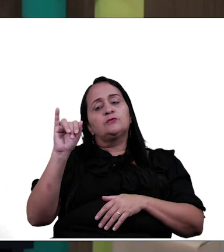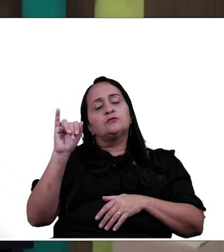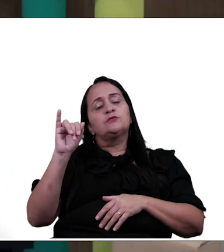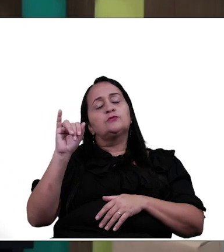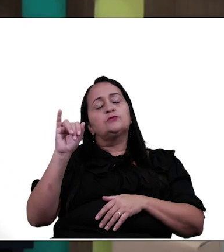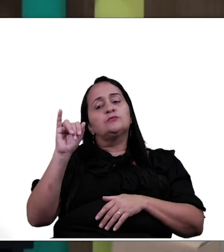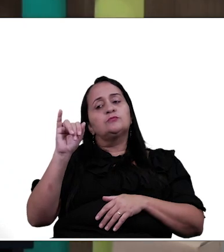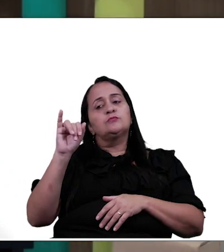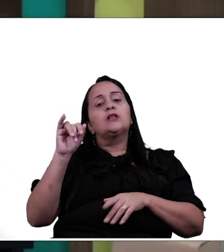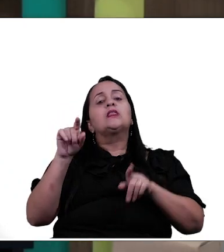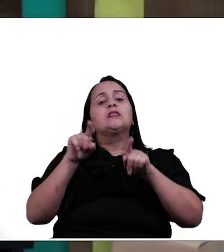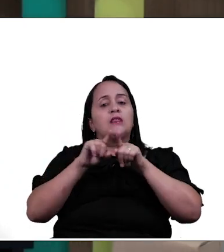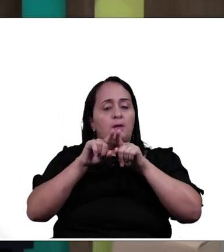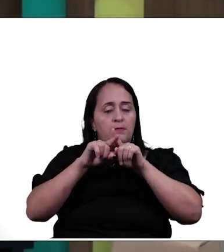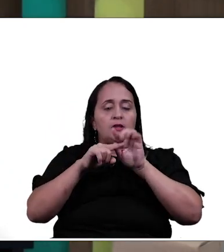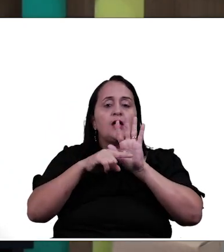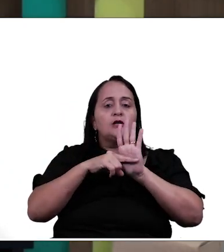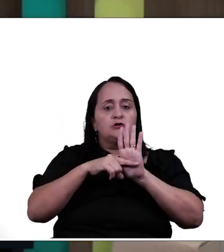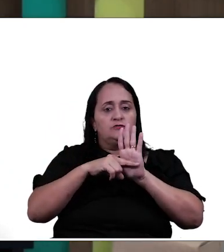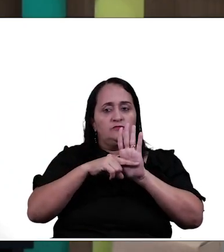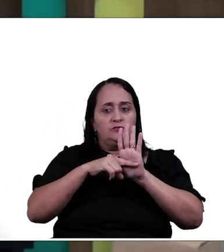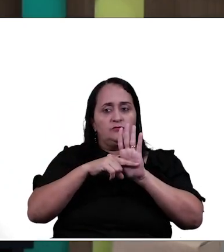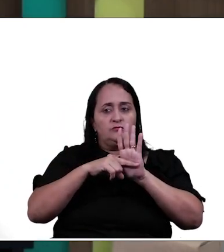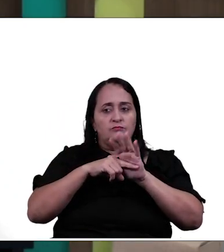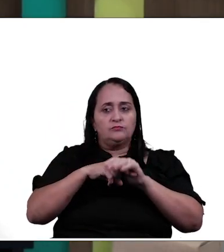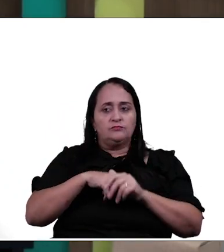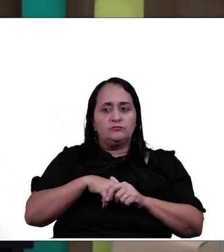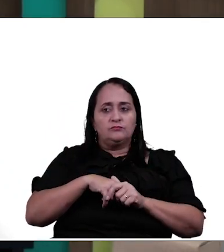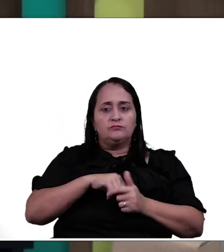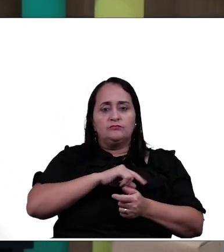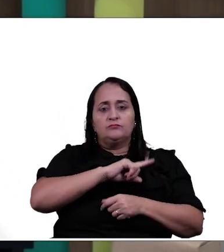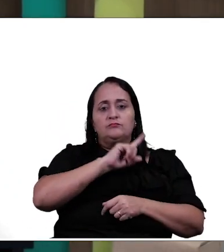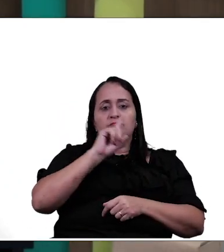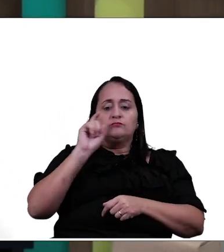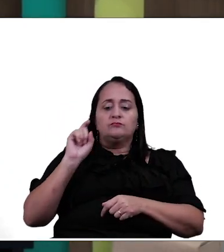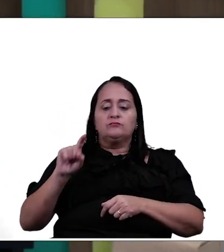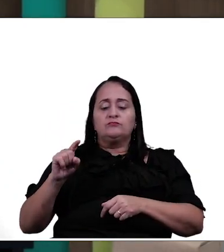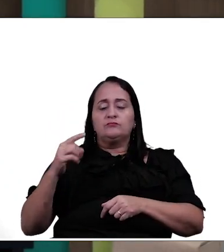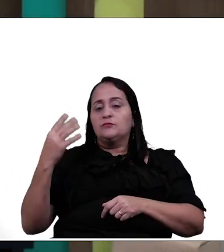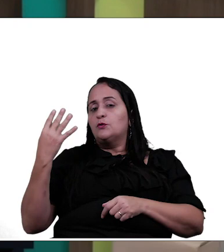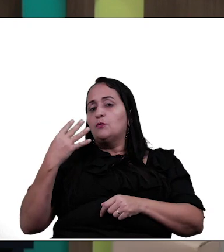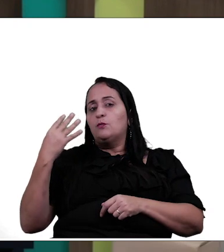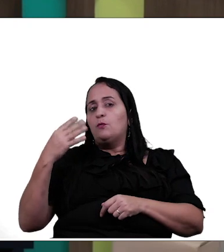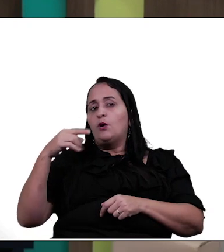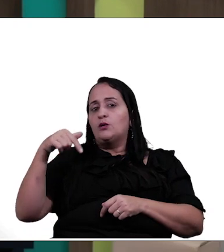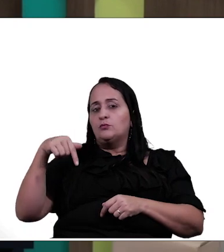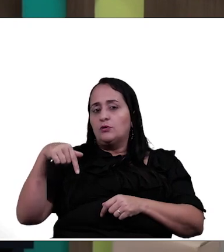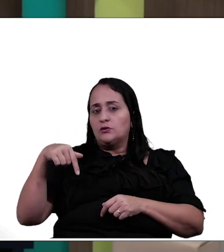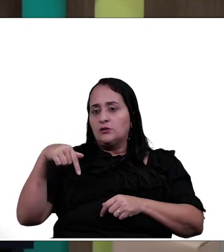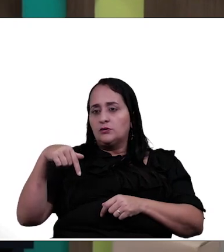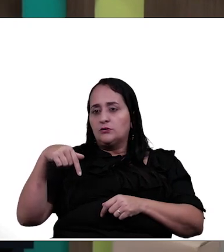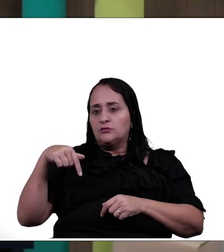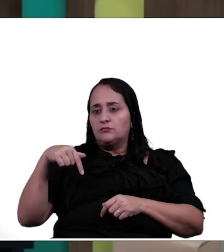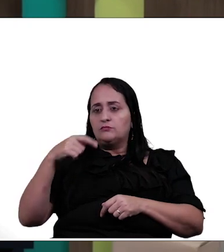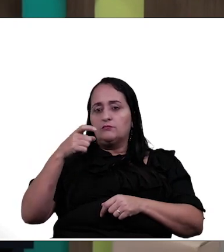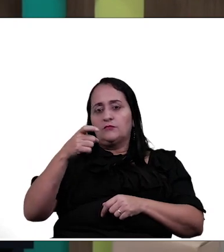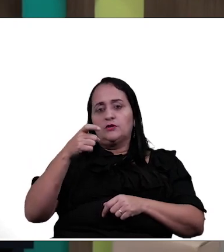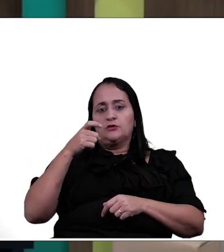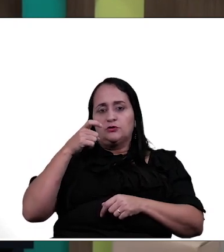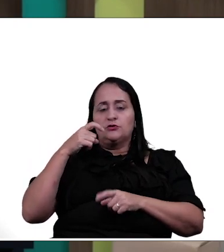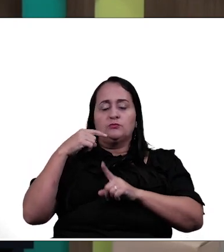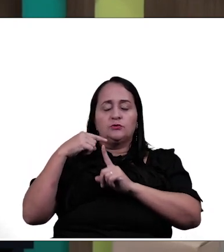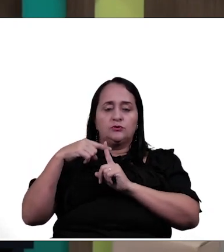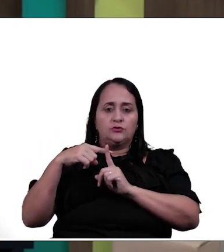Perfeito? Bom, dentro dessa perspectiva, eu vou colocar aqui